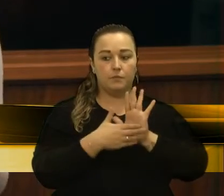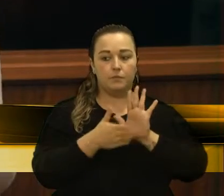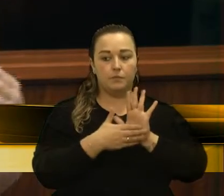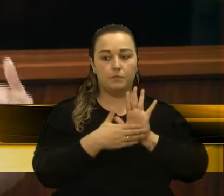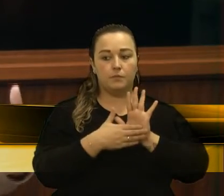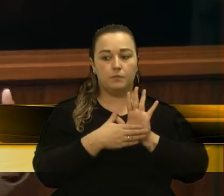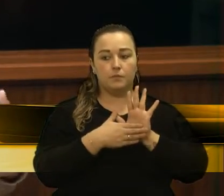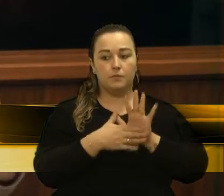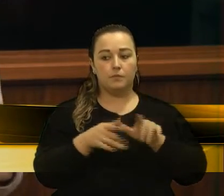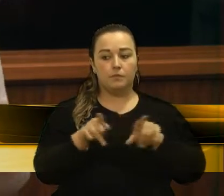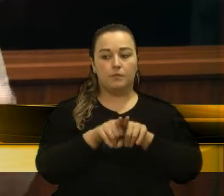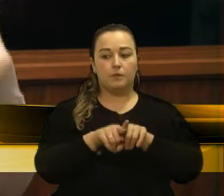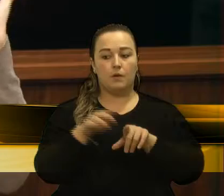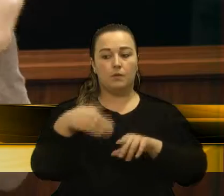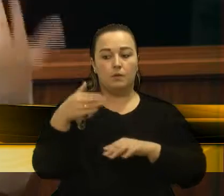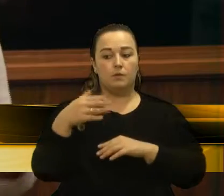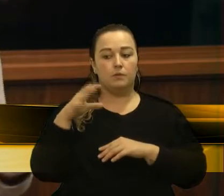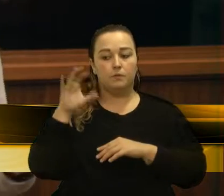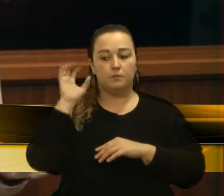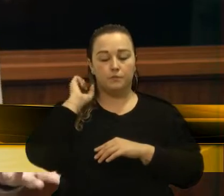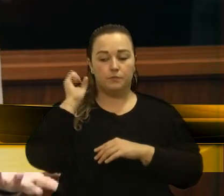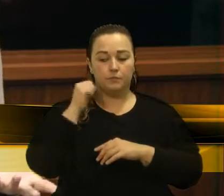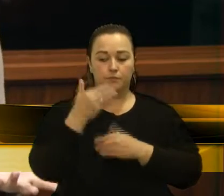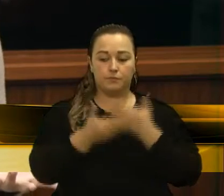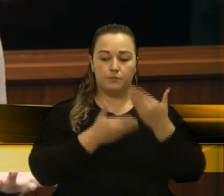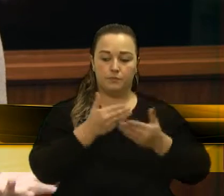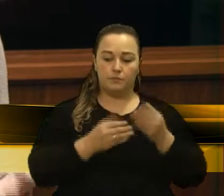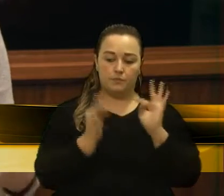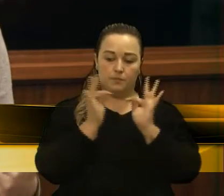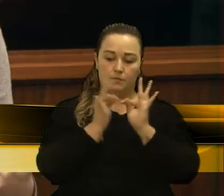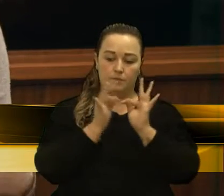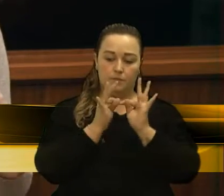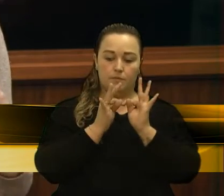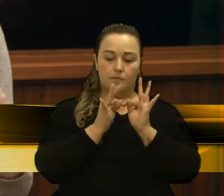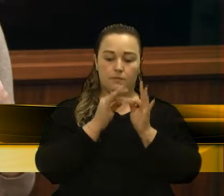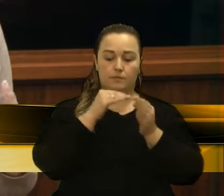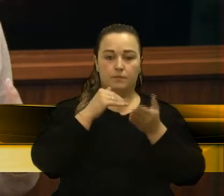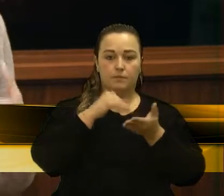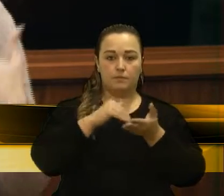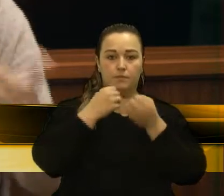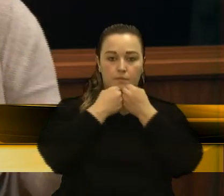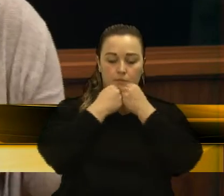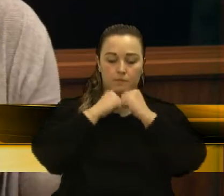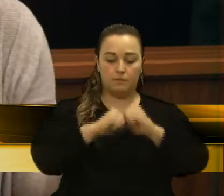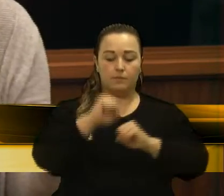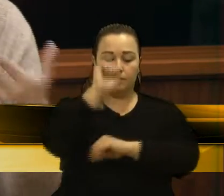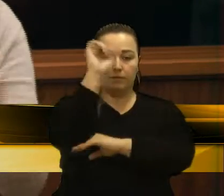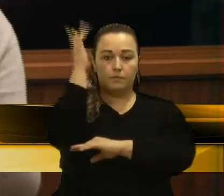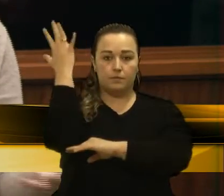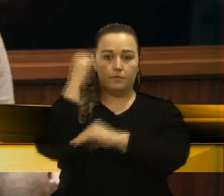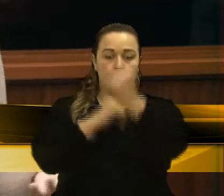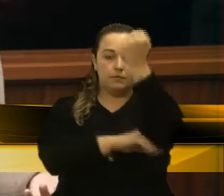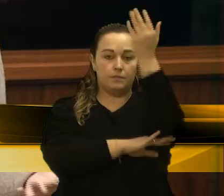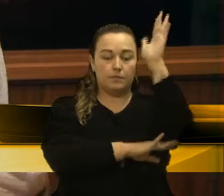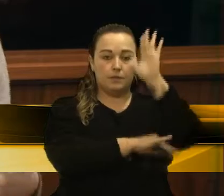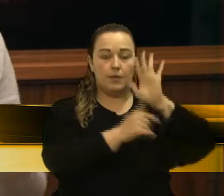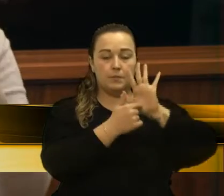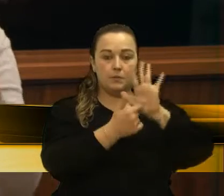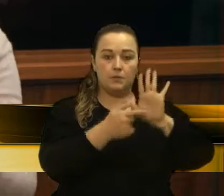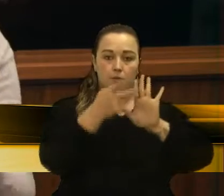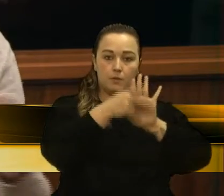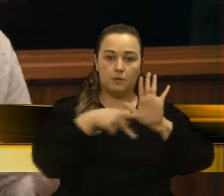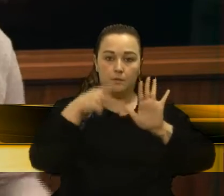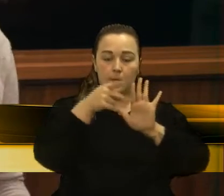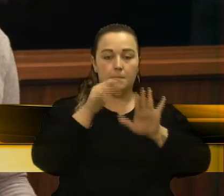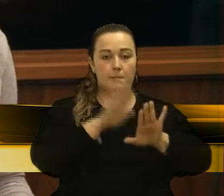Quando a gente ouviu os técnicos da Secretaria do Meio Ambiente, eles disseram que a ZOC de drenagem demarcada no mapa mais atrapalhava